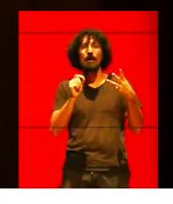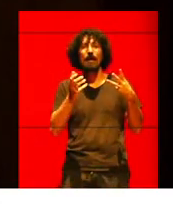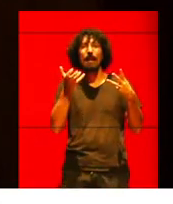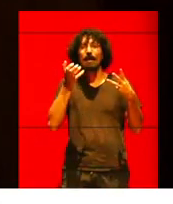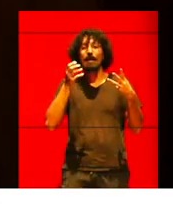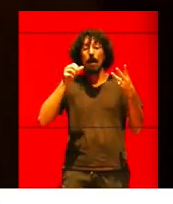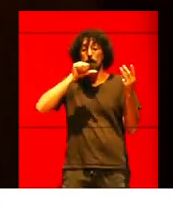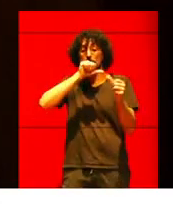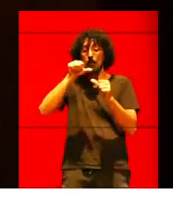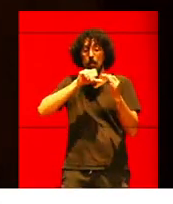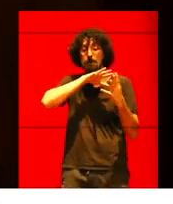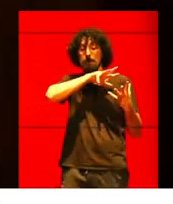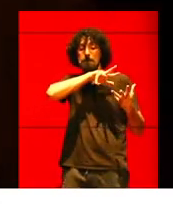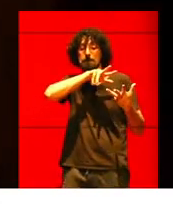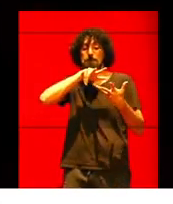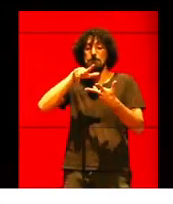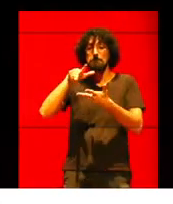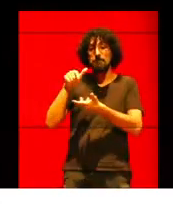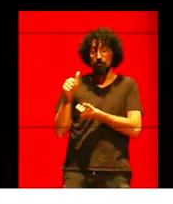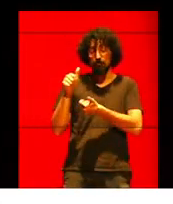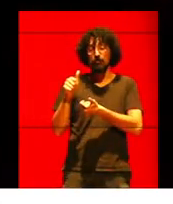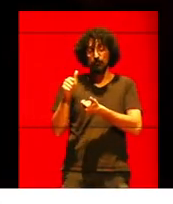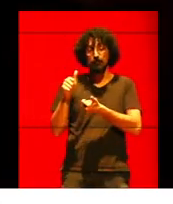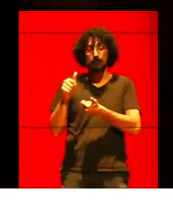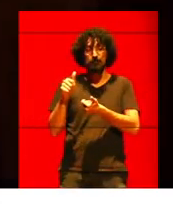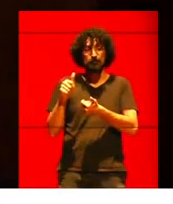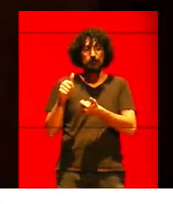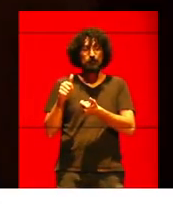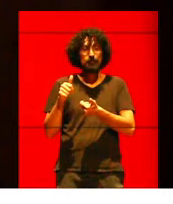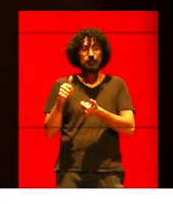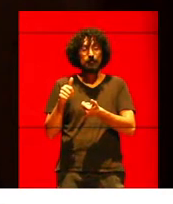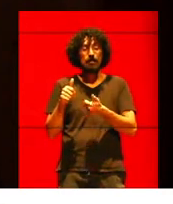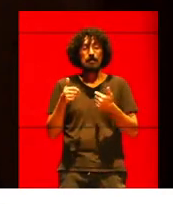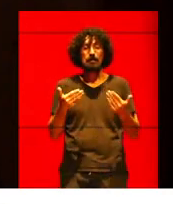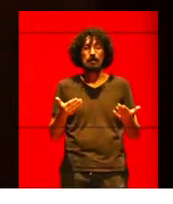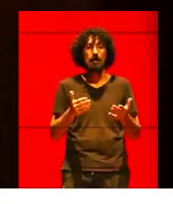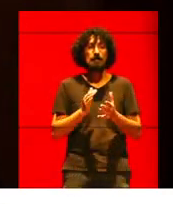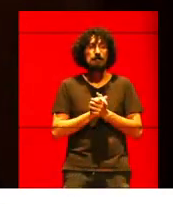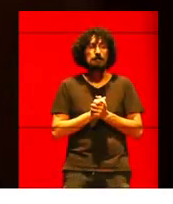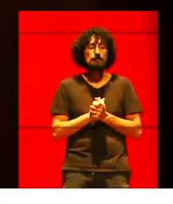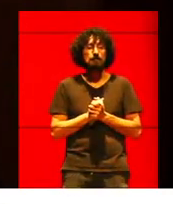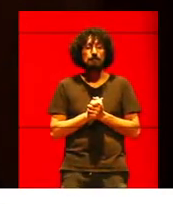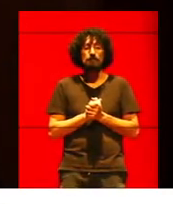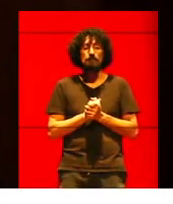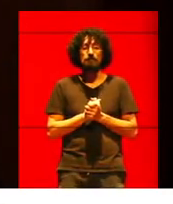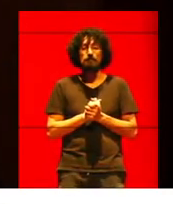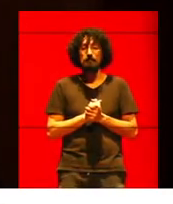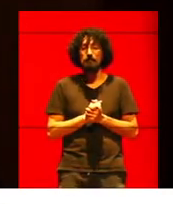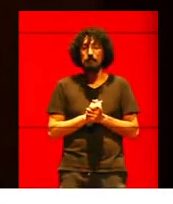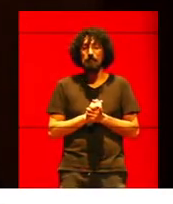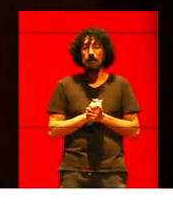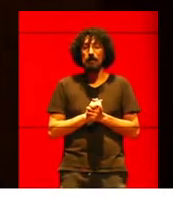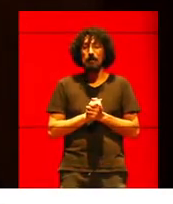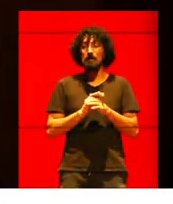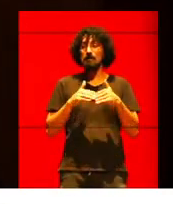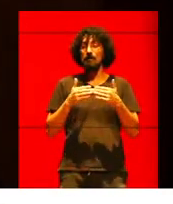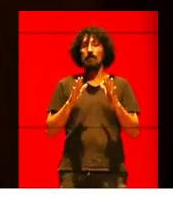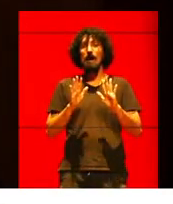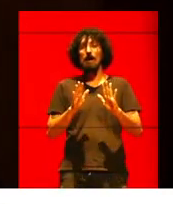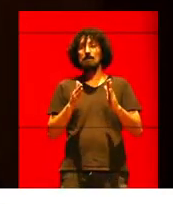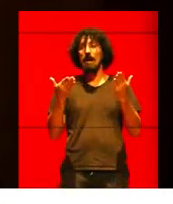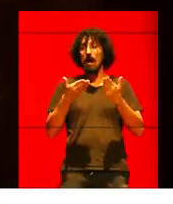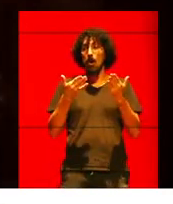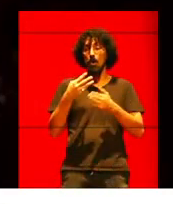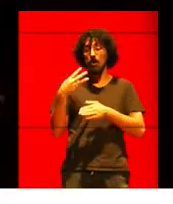Chegou gente nova no pedaço. Pensamos em mudar o mundo. Isso queria chamar a atenção, aí eu vou... Cara, agora na